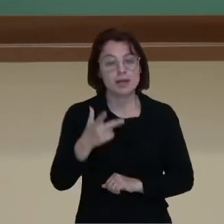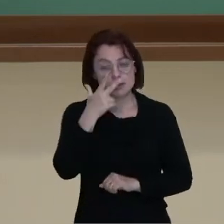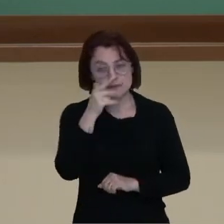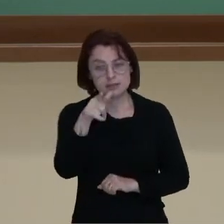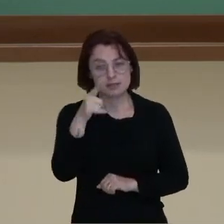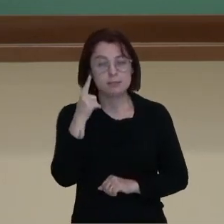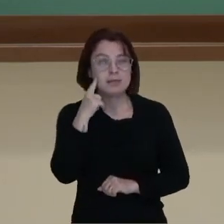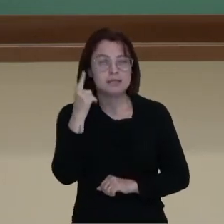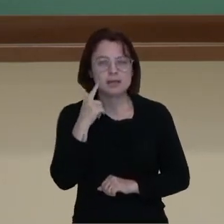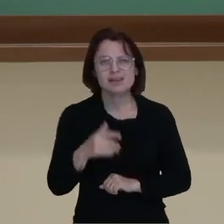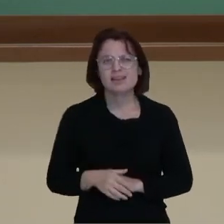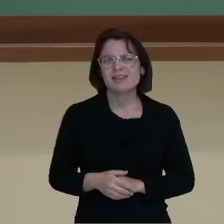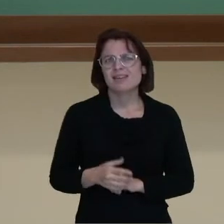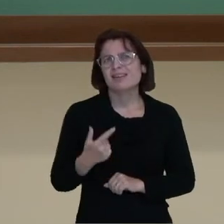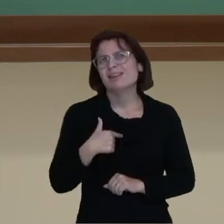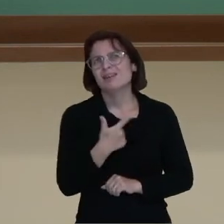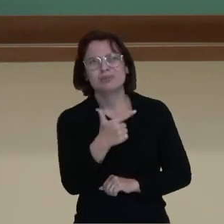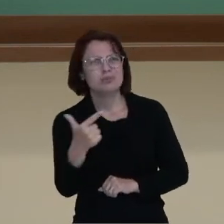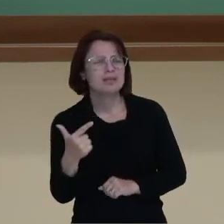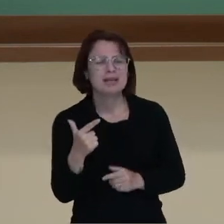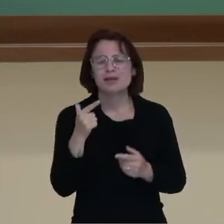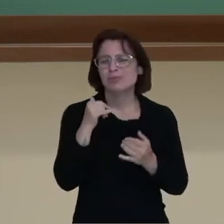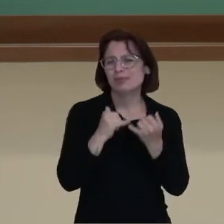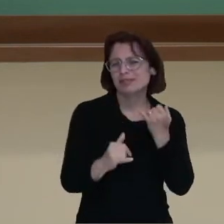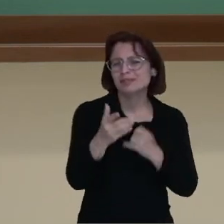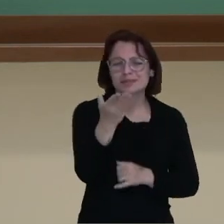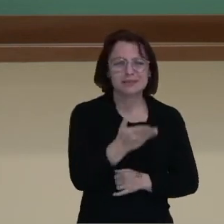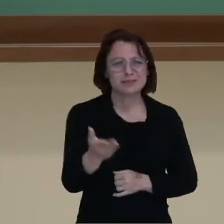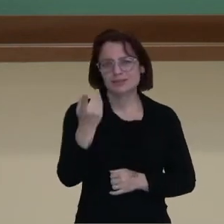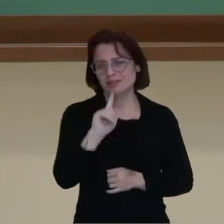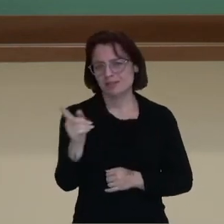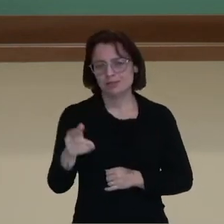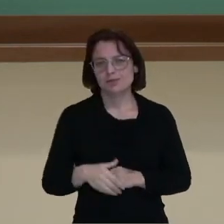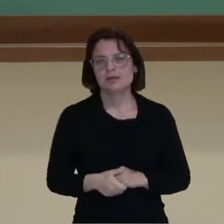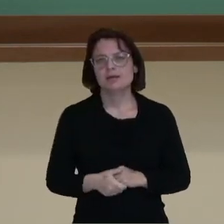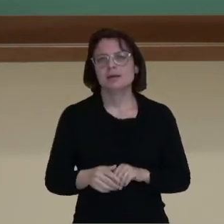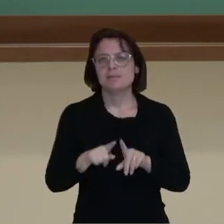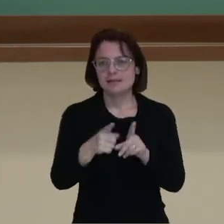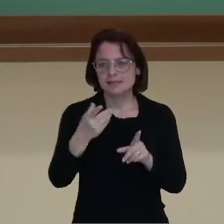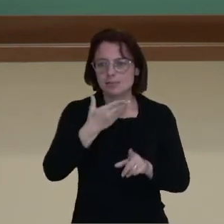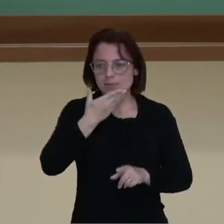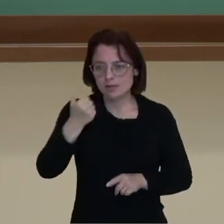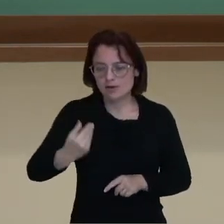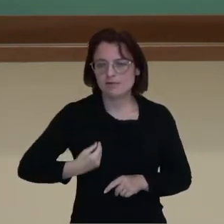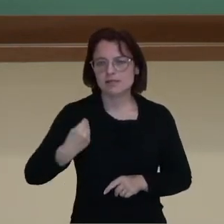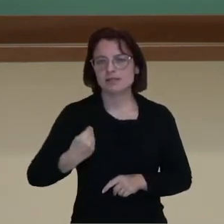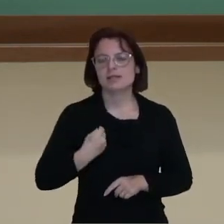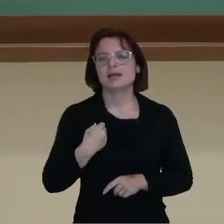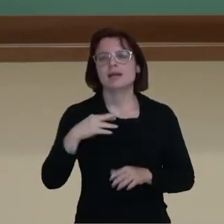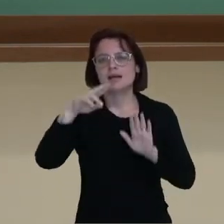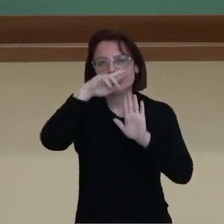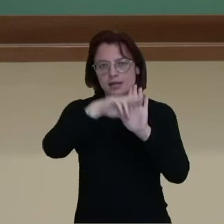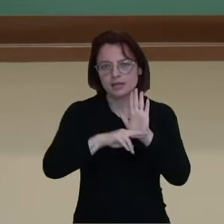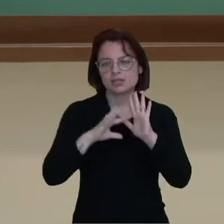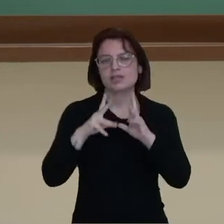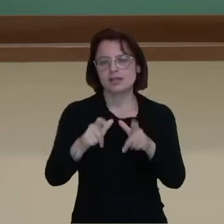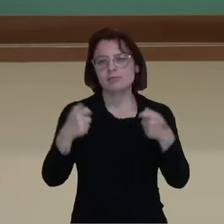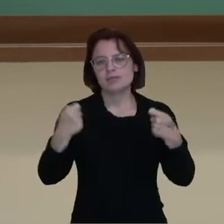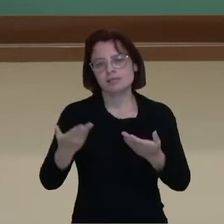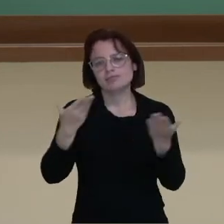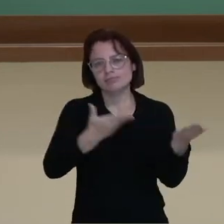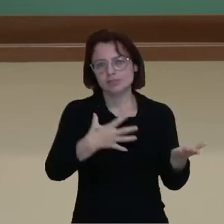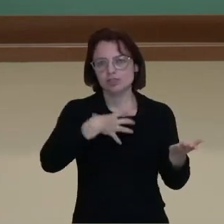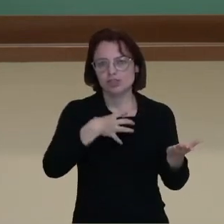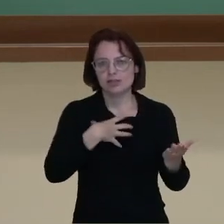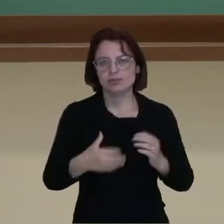olhe e fale assim, professor, eu não sou muito assim, né? Só que eu percebo que para o bem viver, a regra geral tem que ser desse jeito. Eu